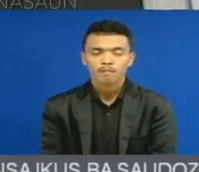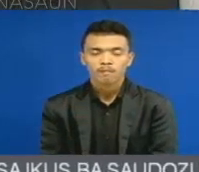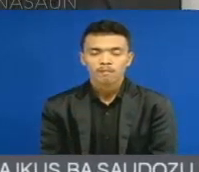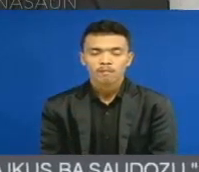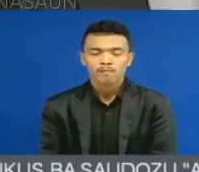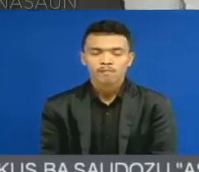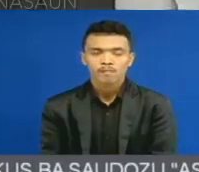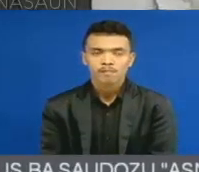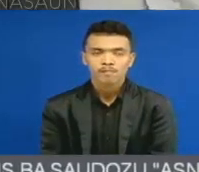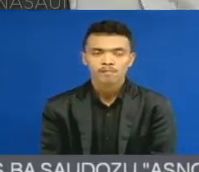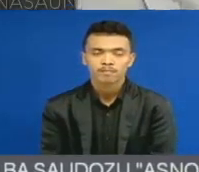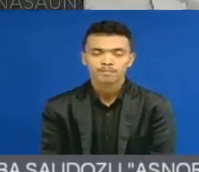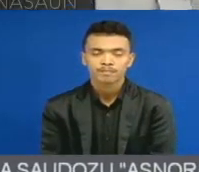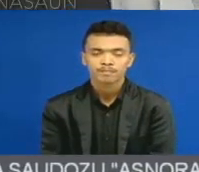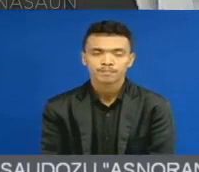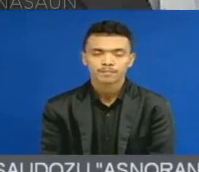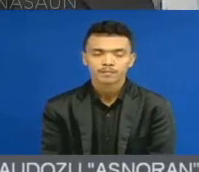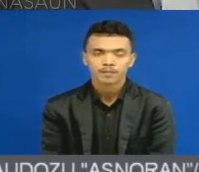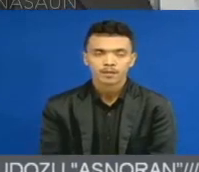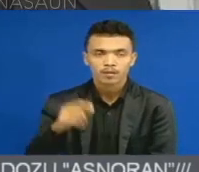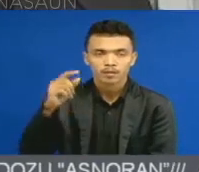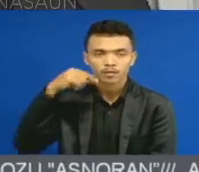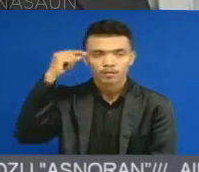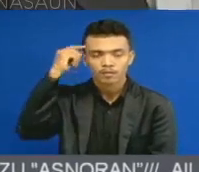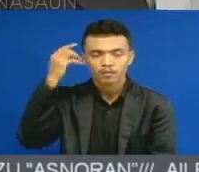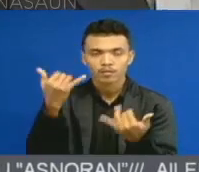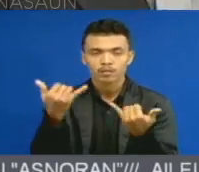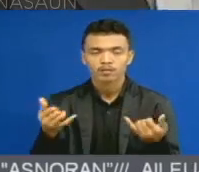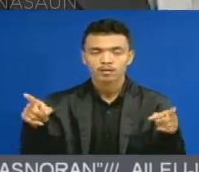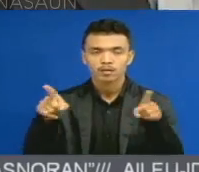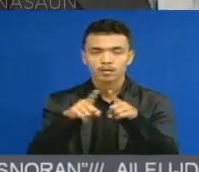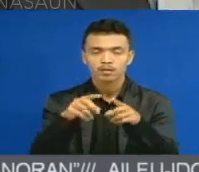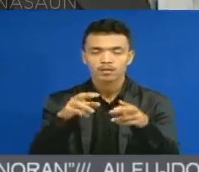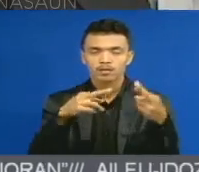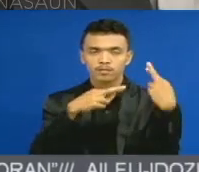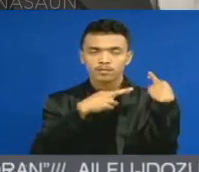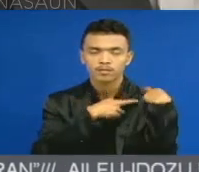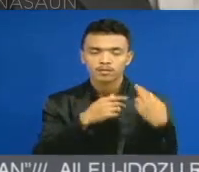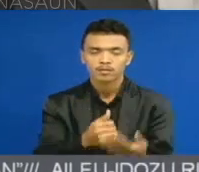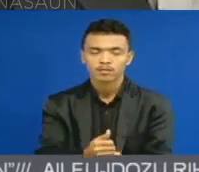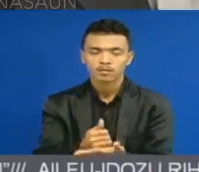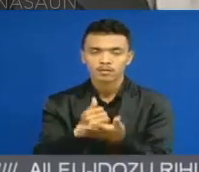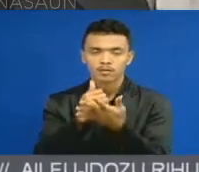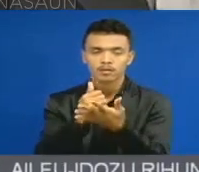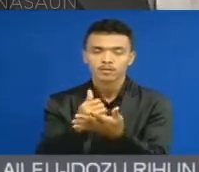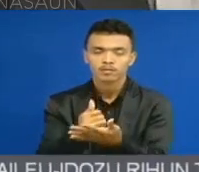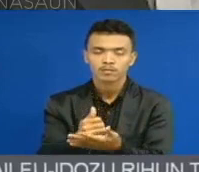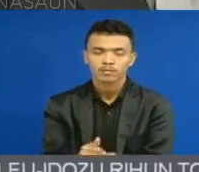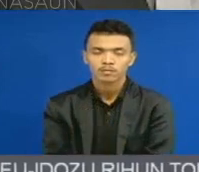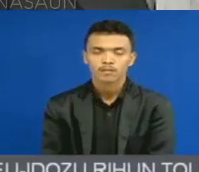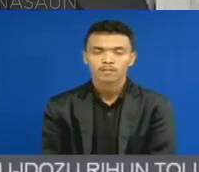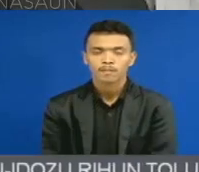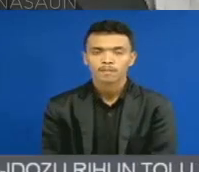governo nacional minha papel hodi ajuda desenvolvimento setor economia e a